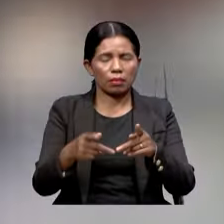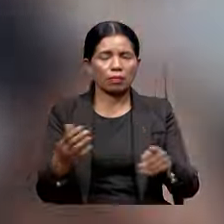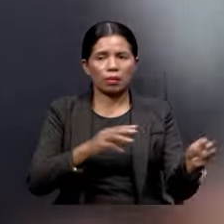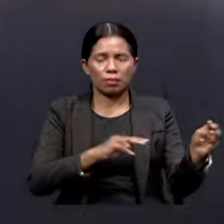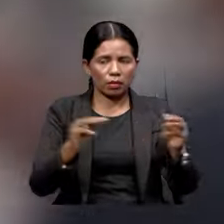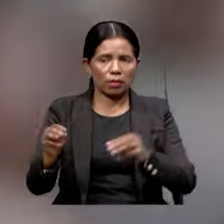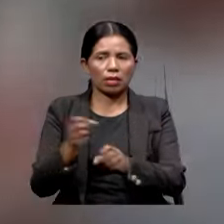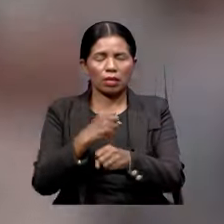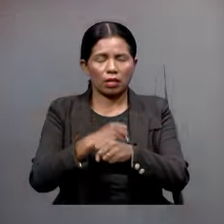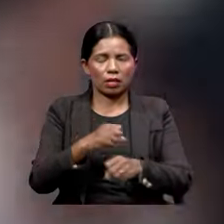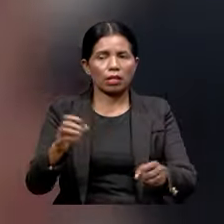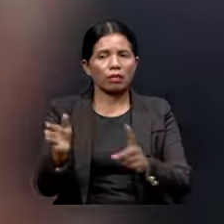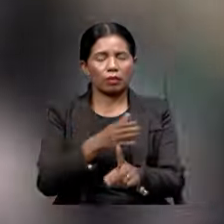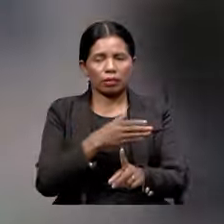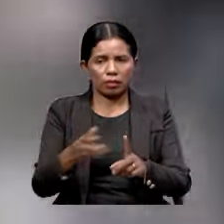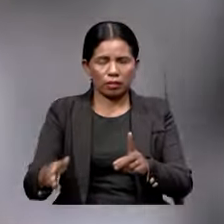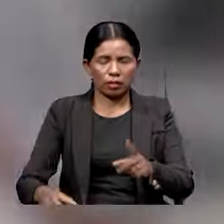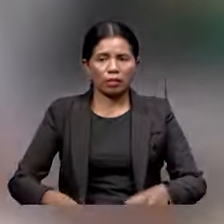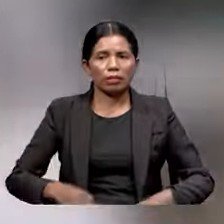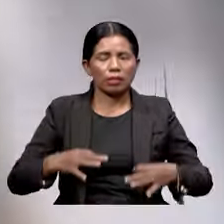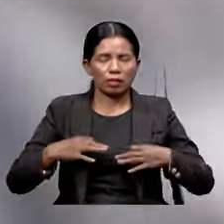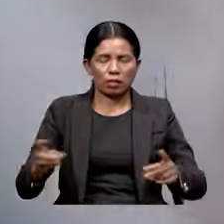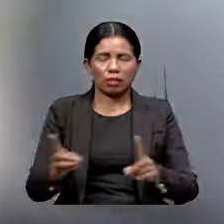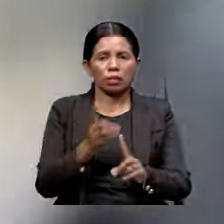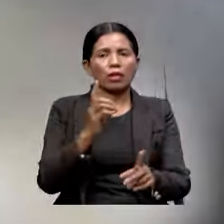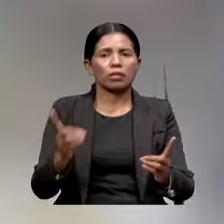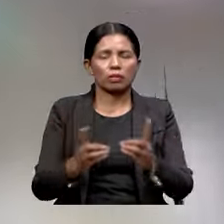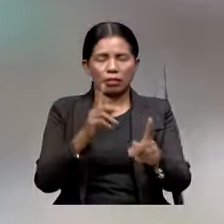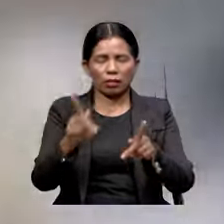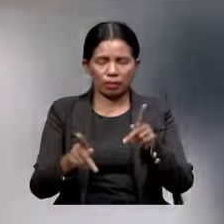mai be halo fali agressão físico, hasoro negociante. Austin da Costa, Rumalo Neves, GMN.